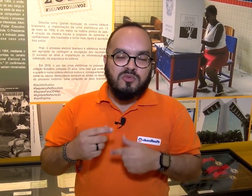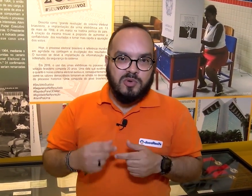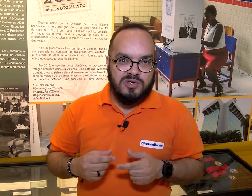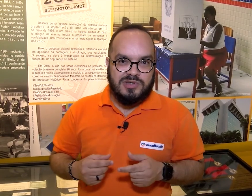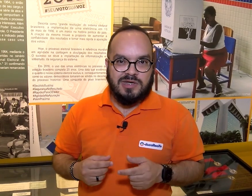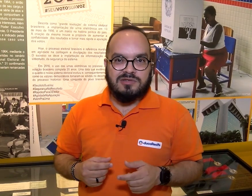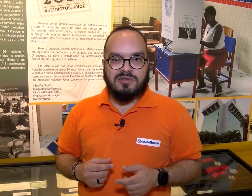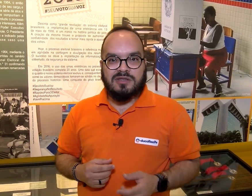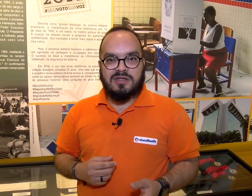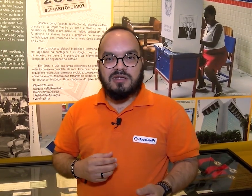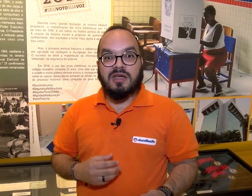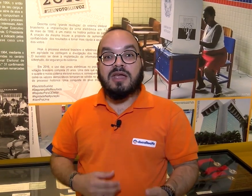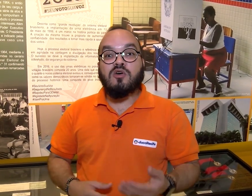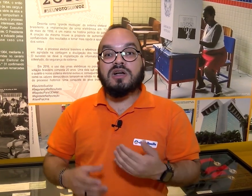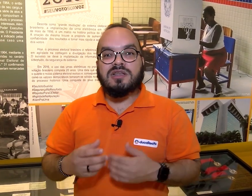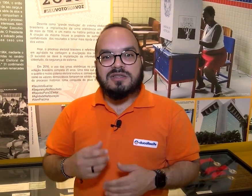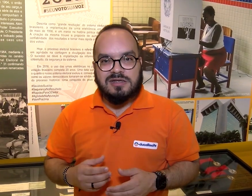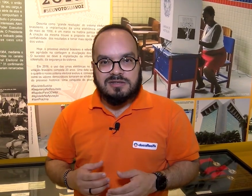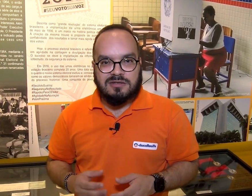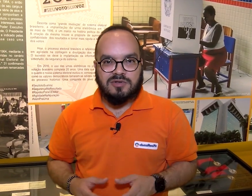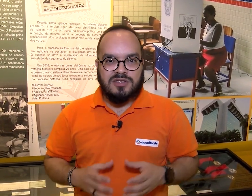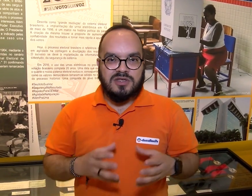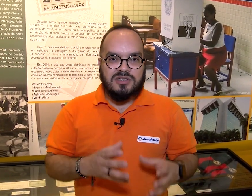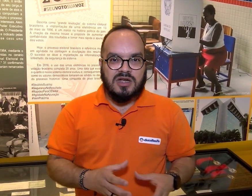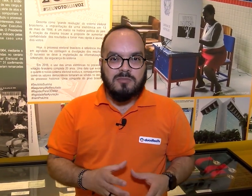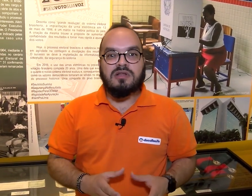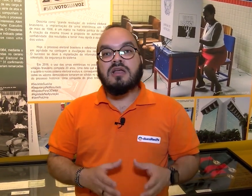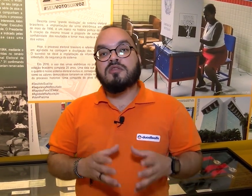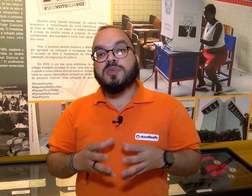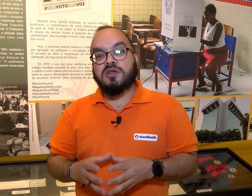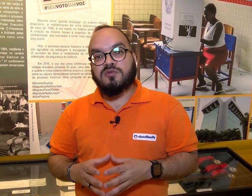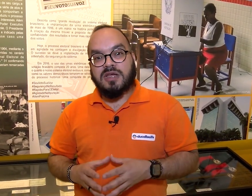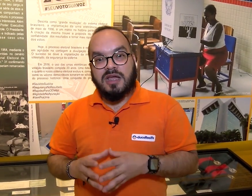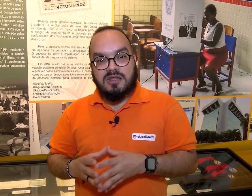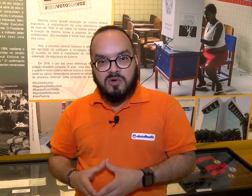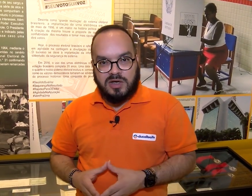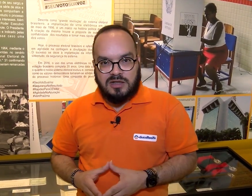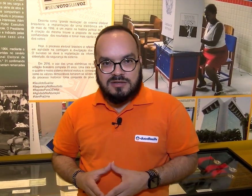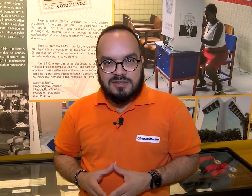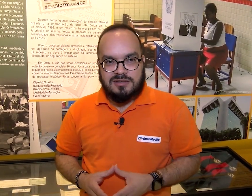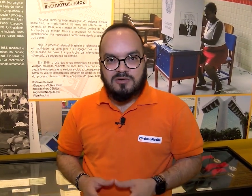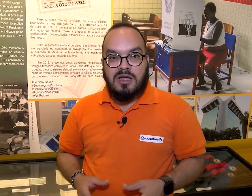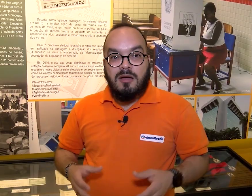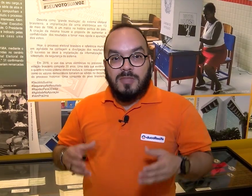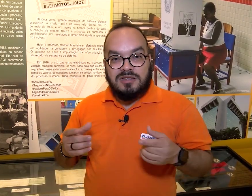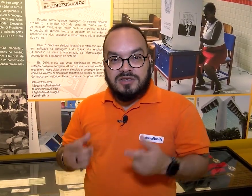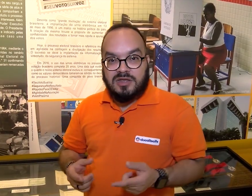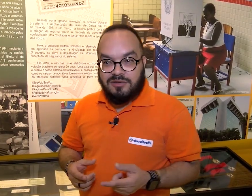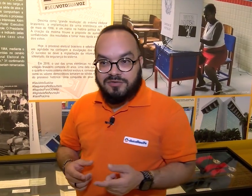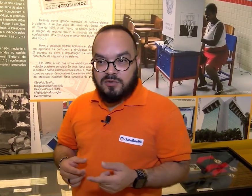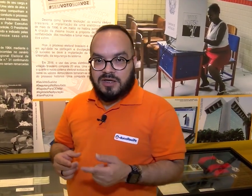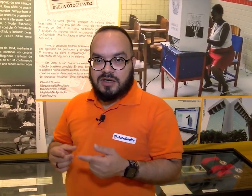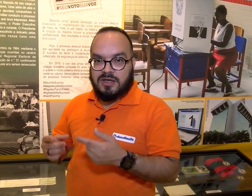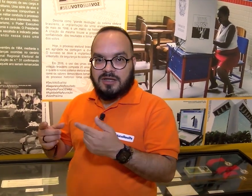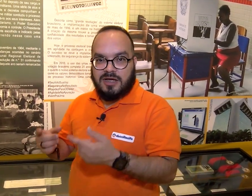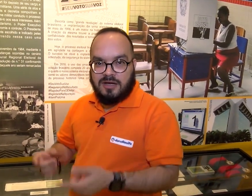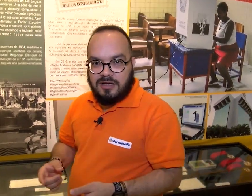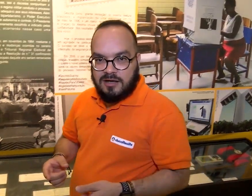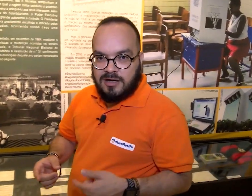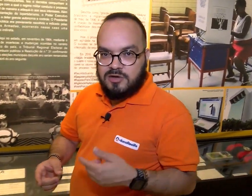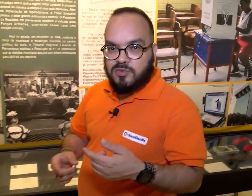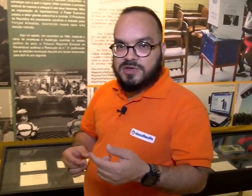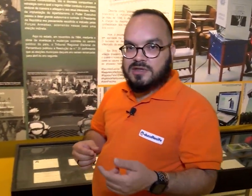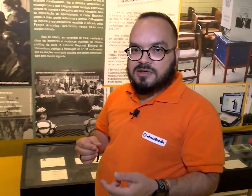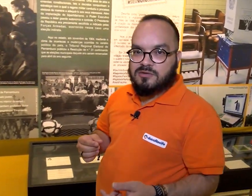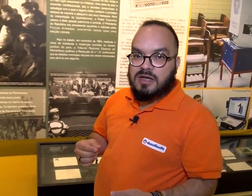passou por um processo de reorganização, que a gente chama período de redemocratização. Mas a gente viu aqui na